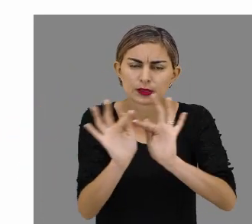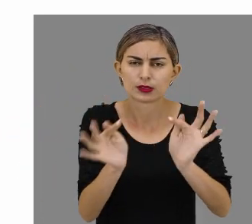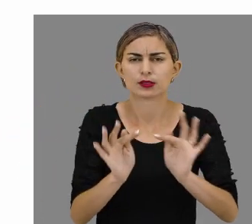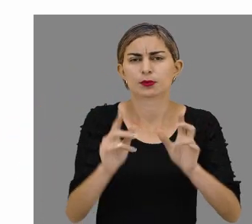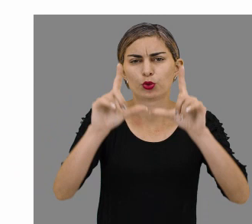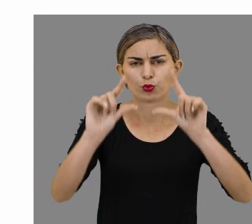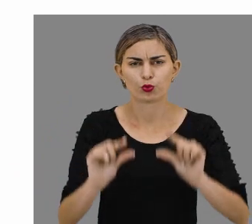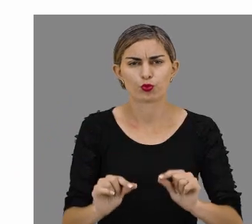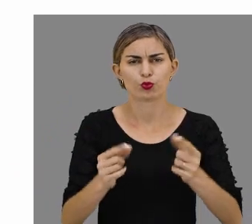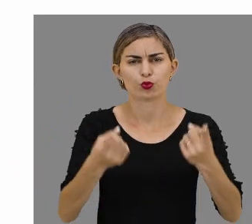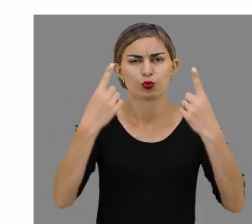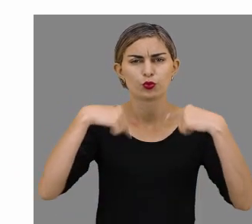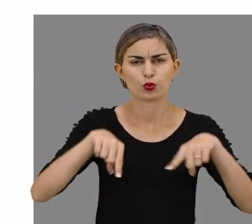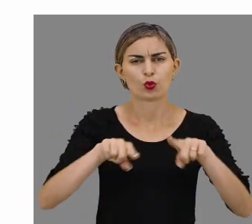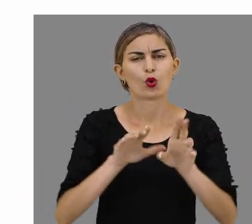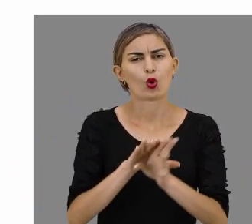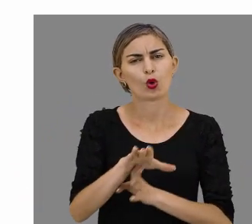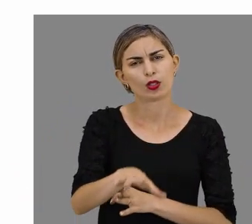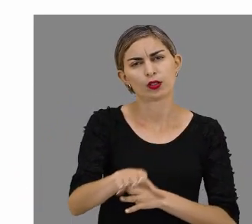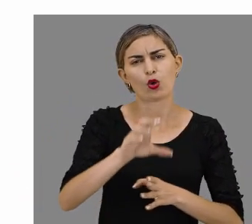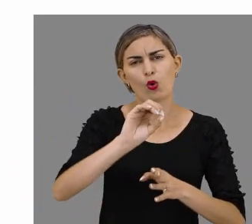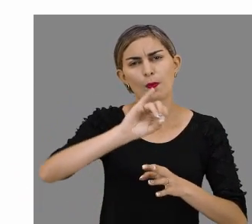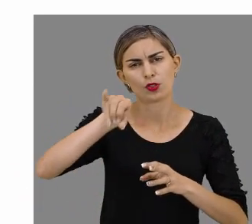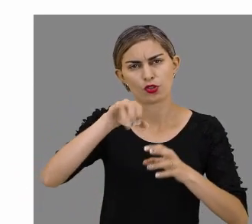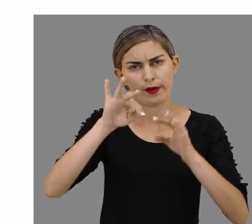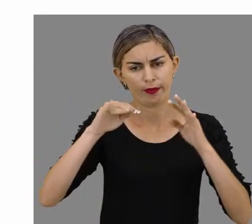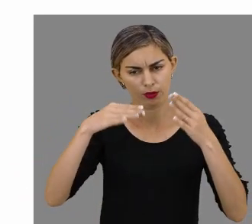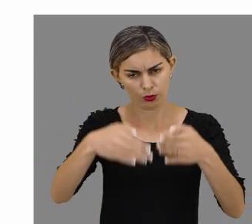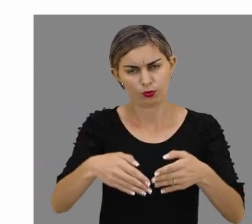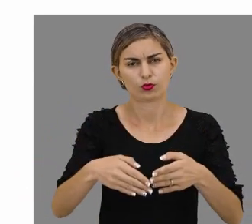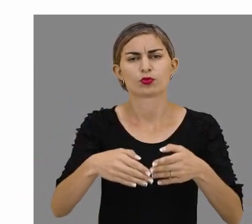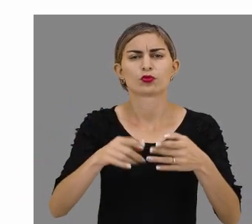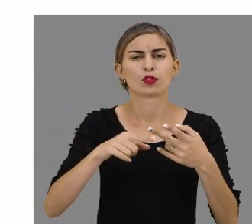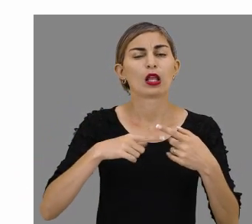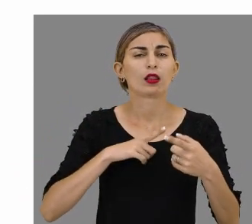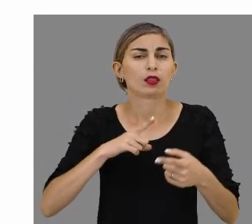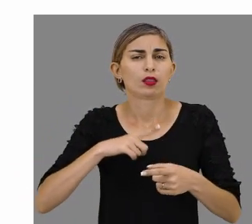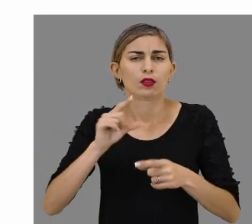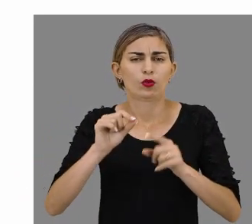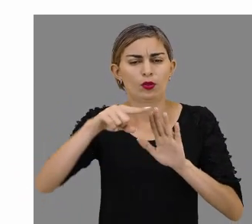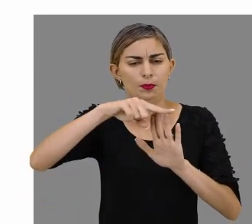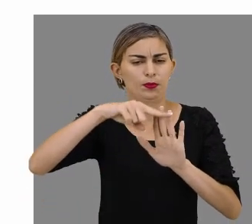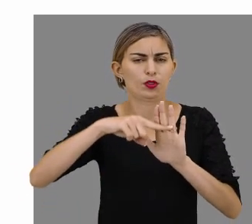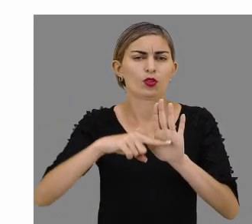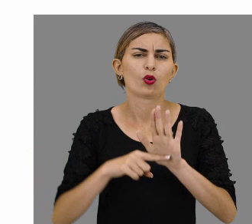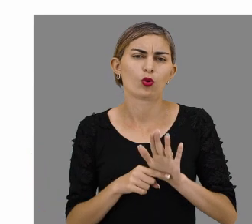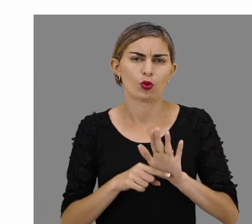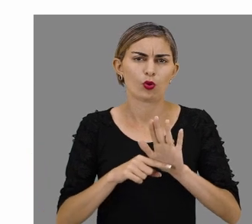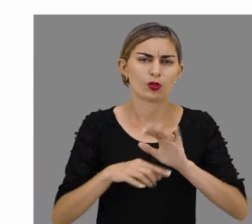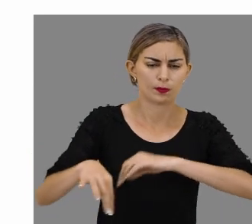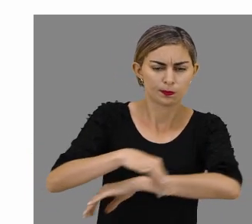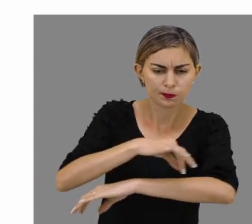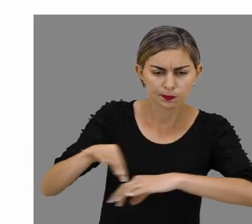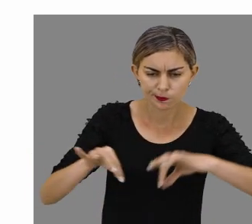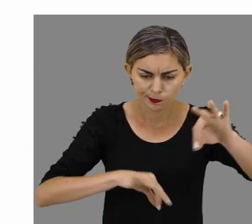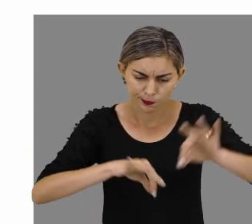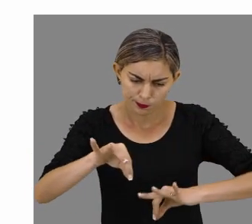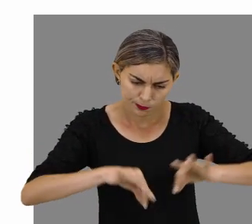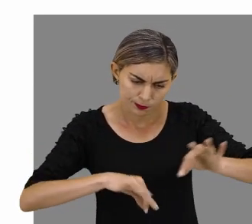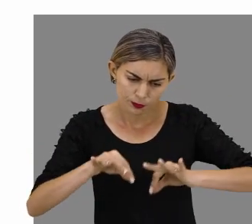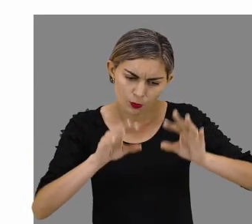e diretos. O paradigma orientado a objetos consiste em programas que são